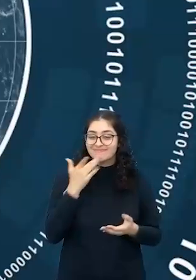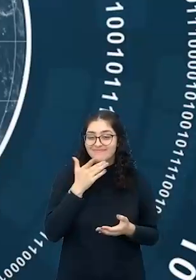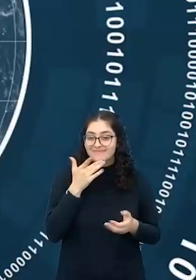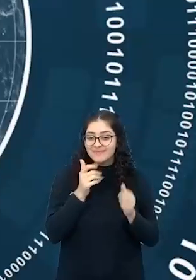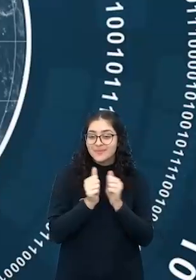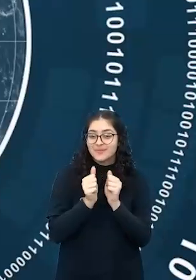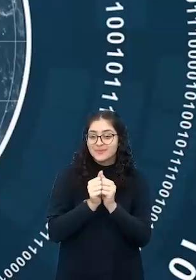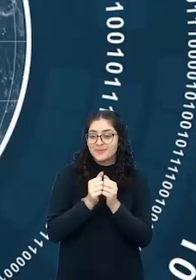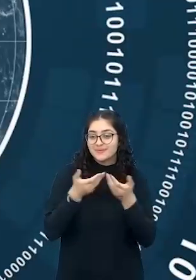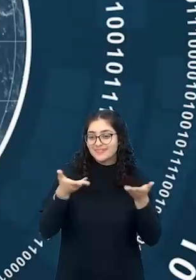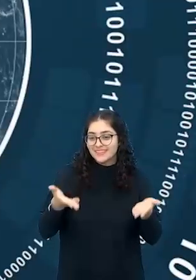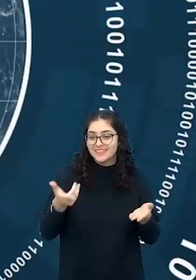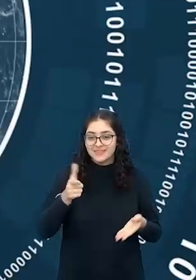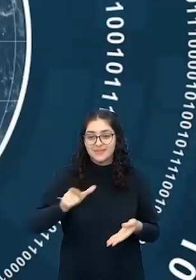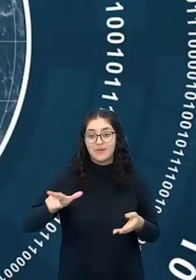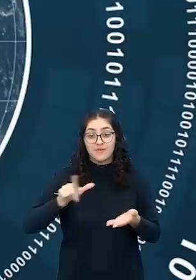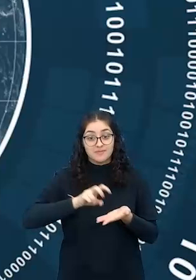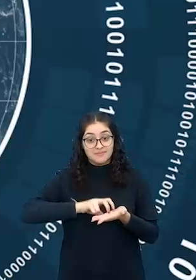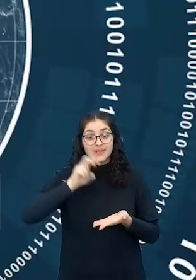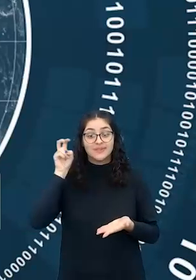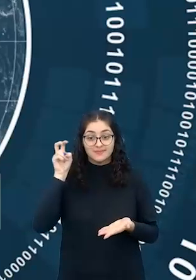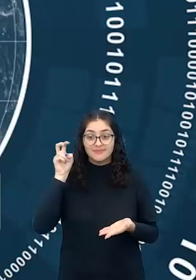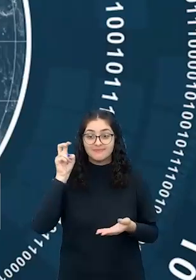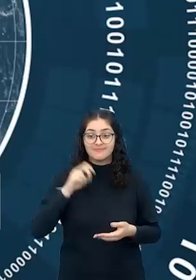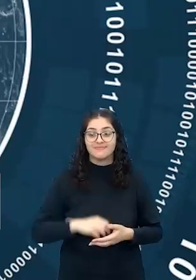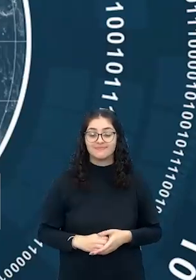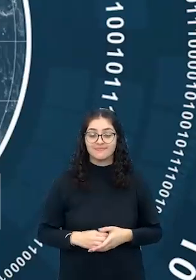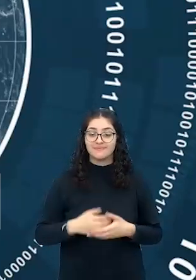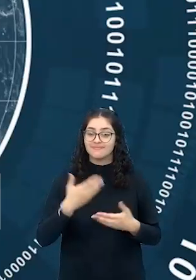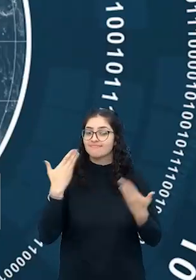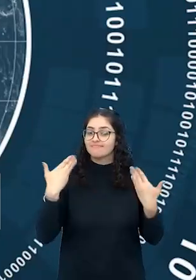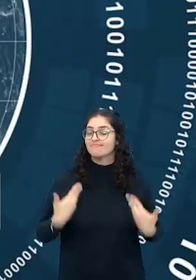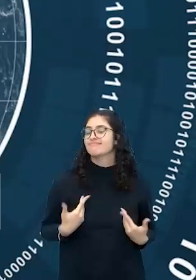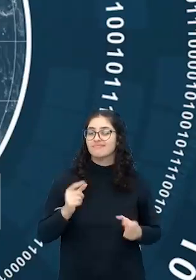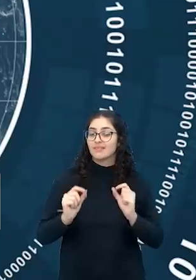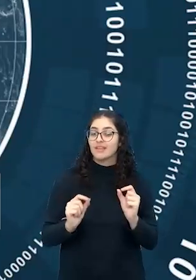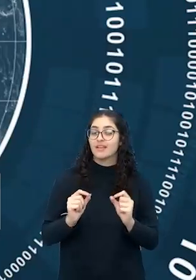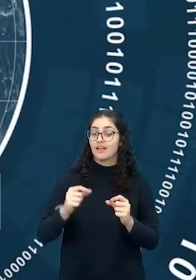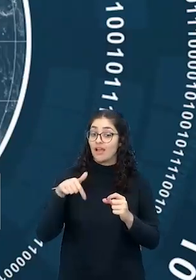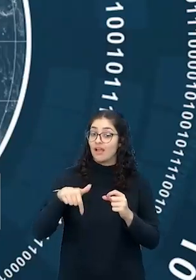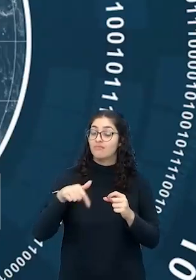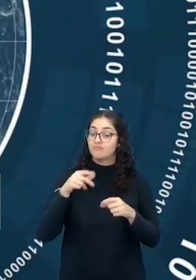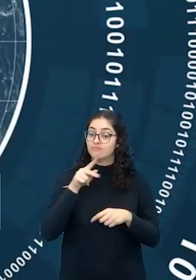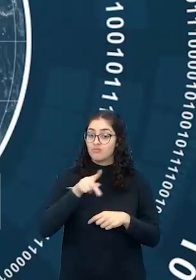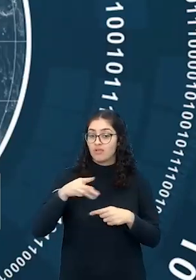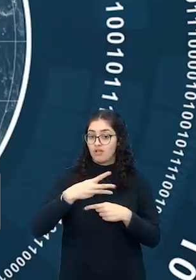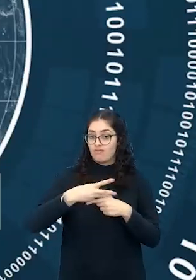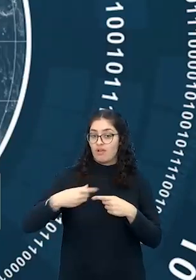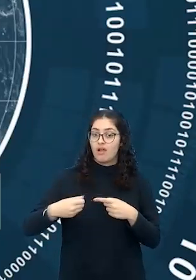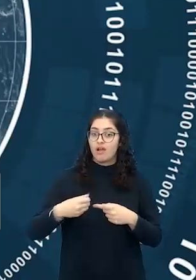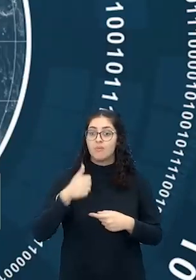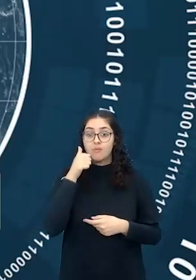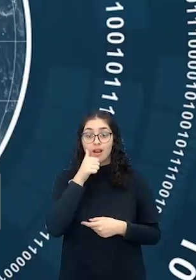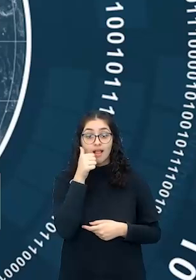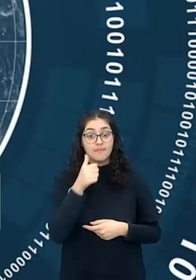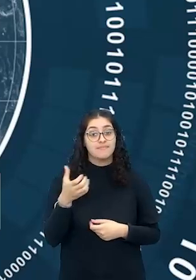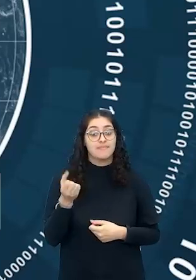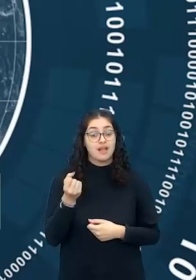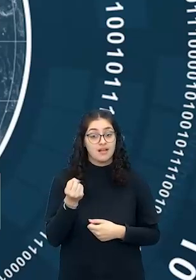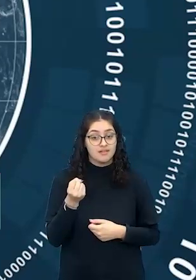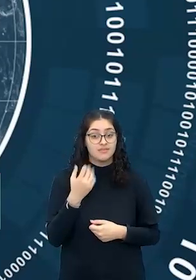aqui mais uma vez nessa manhã. Eu sou a formadora EFAP, sou uma mulher